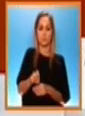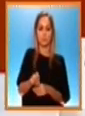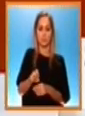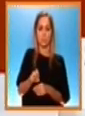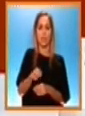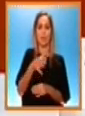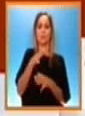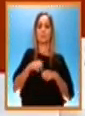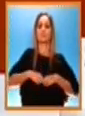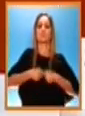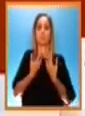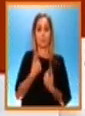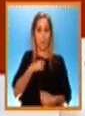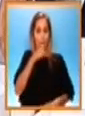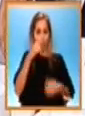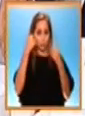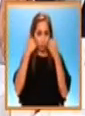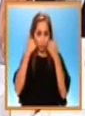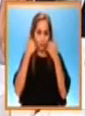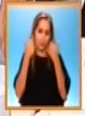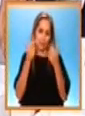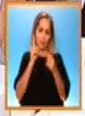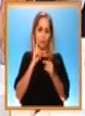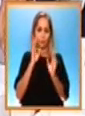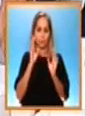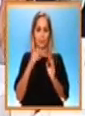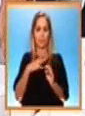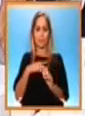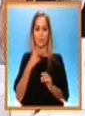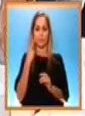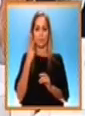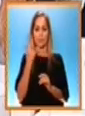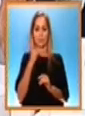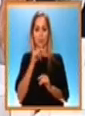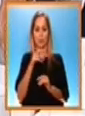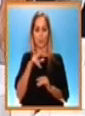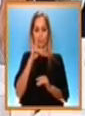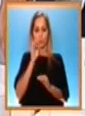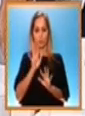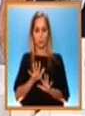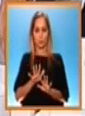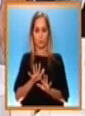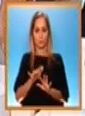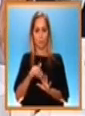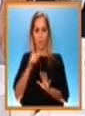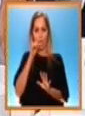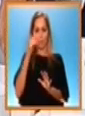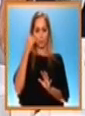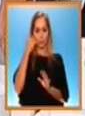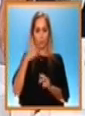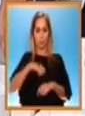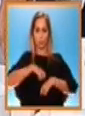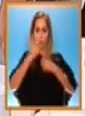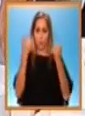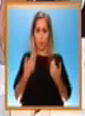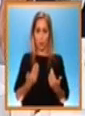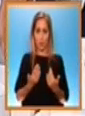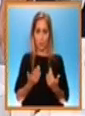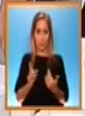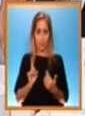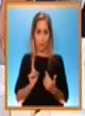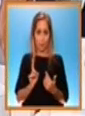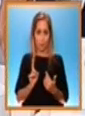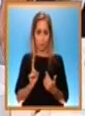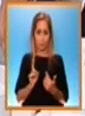suei. Até transpirou. Isso é que é importante, nós queremos é ver-te feliz. Olha, agora respira. Espera lá, mas já por ter suado não se vão despir agora? Não, não vão.